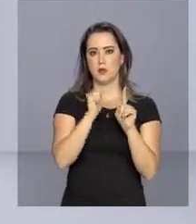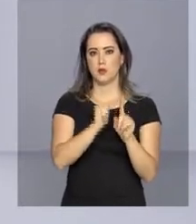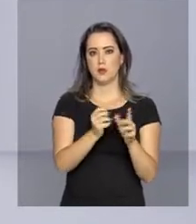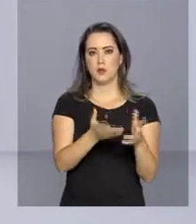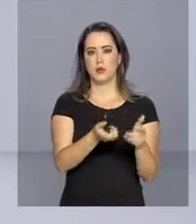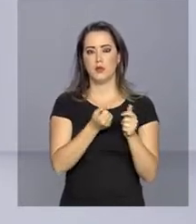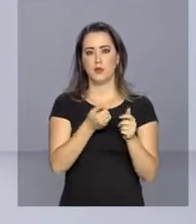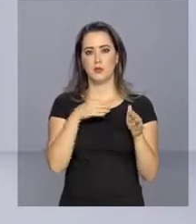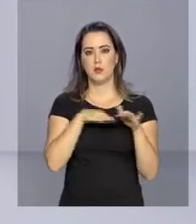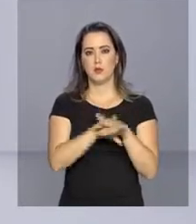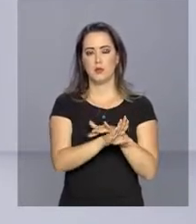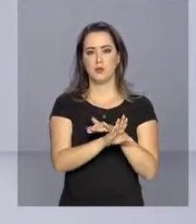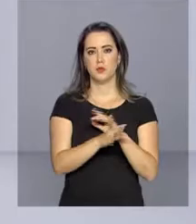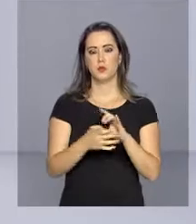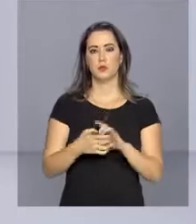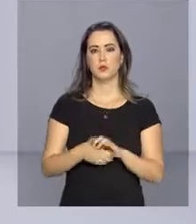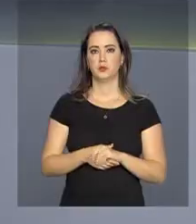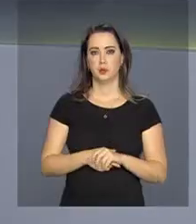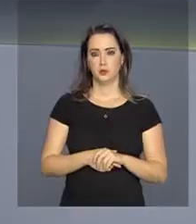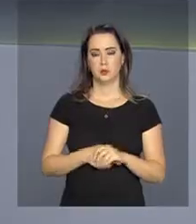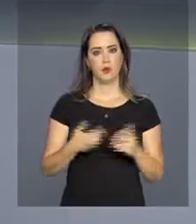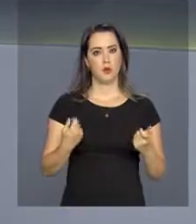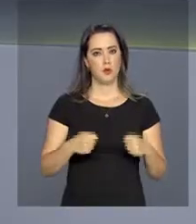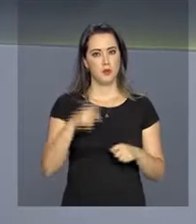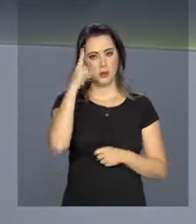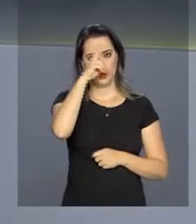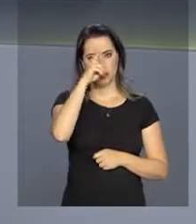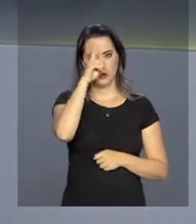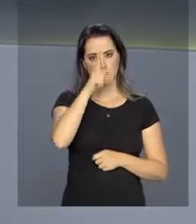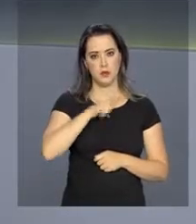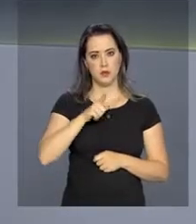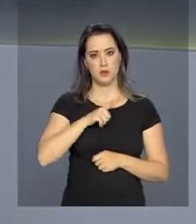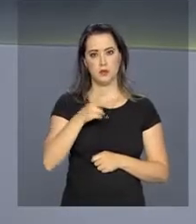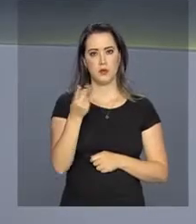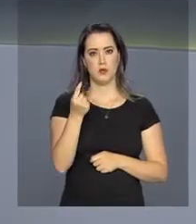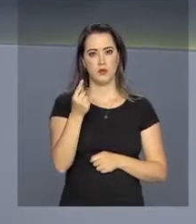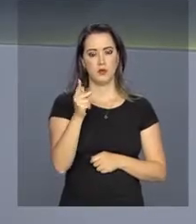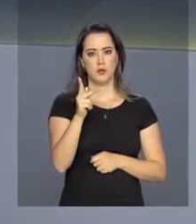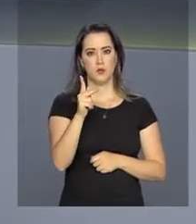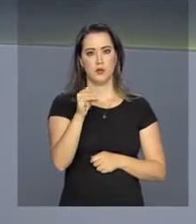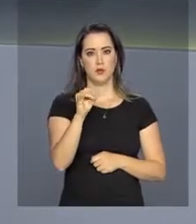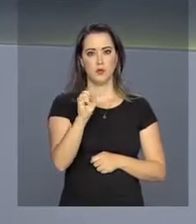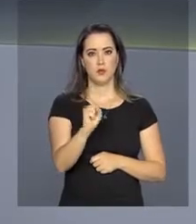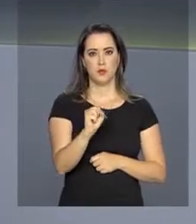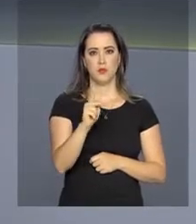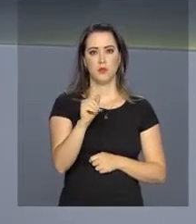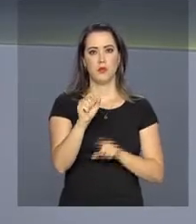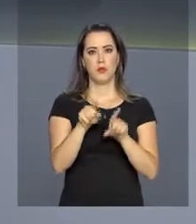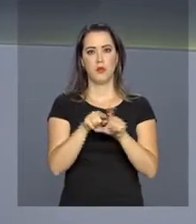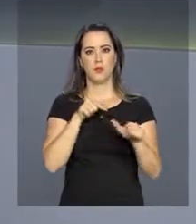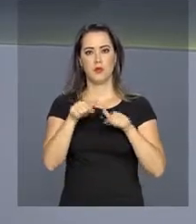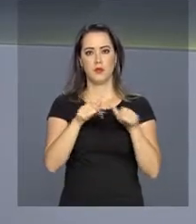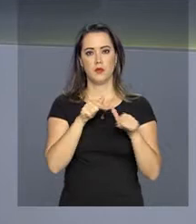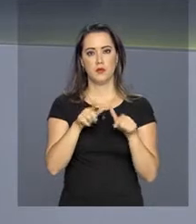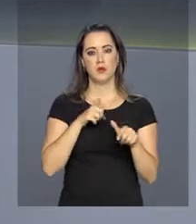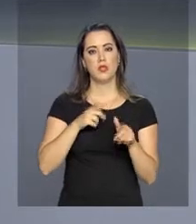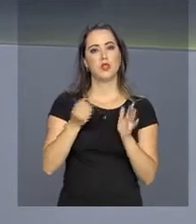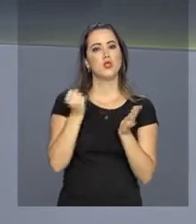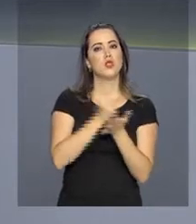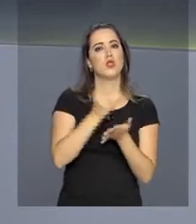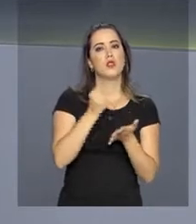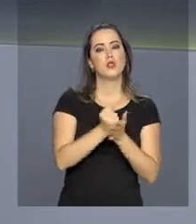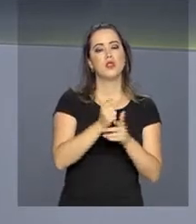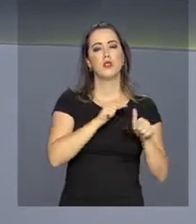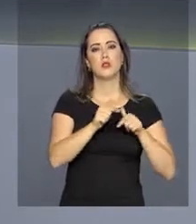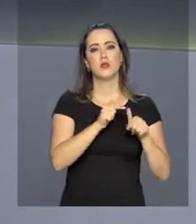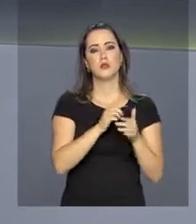receber o depósito automático vale lembrar que têm direito às cotas do pis pasep e trabalhadores que tinham carteira assinada